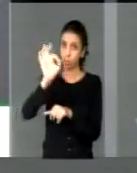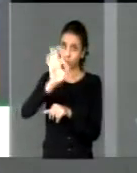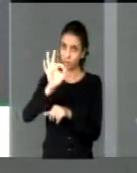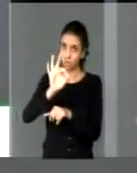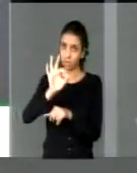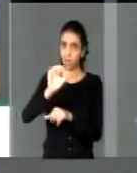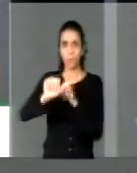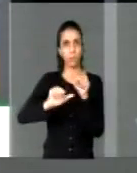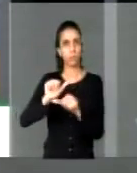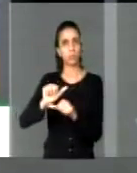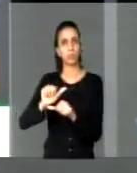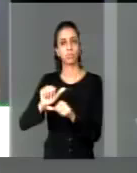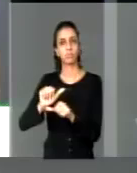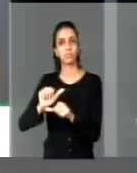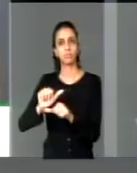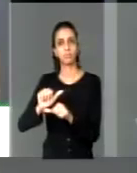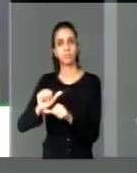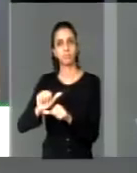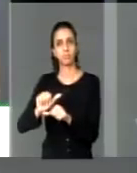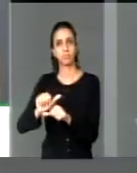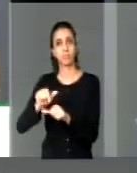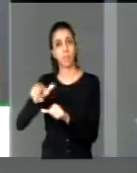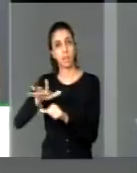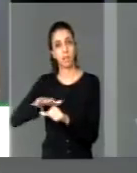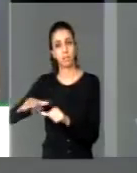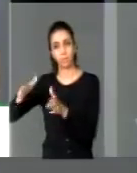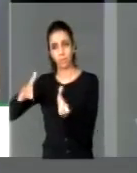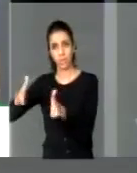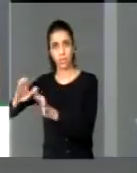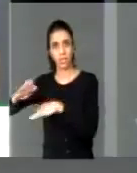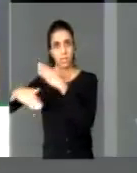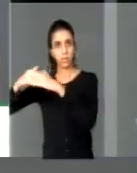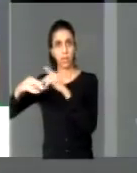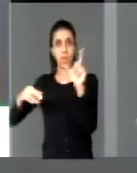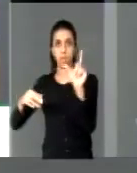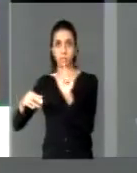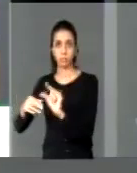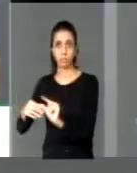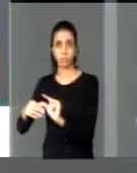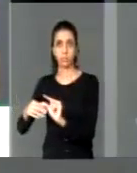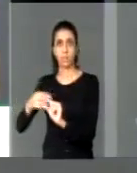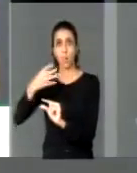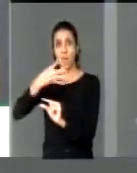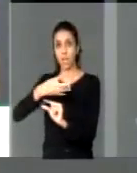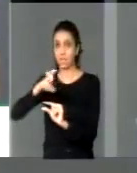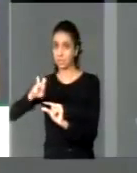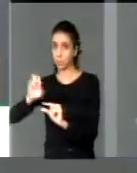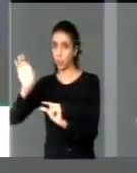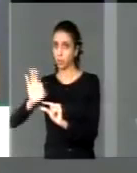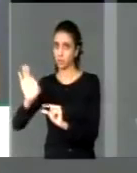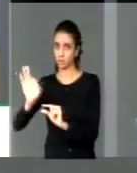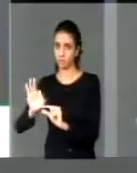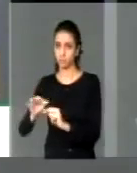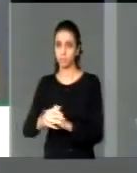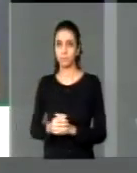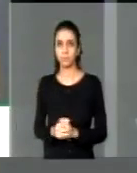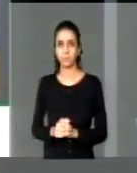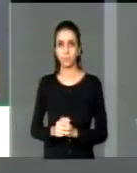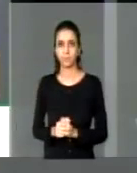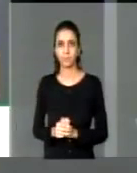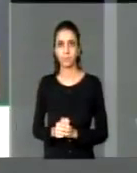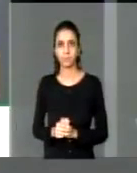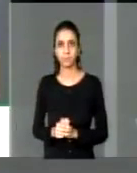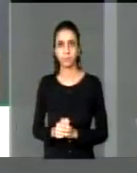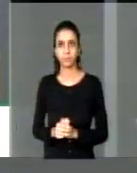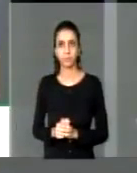51%, enquanto na fase de desenvolvimento, essa redução atingiu 45%.